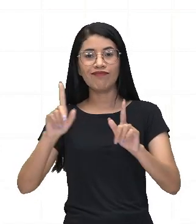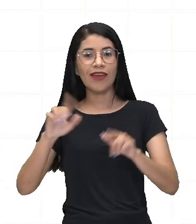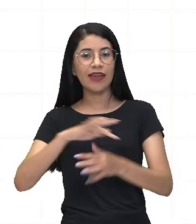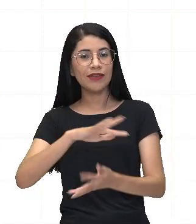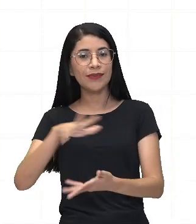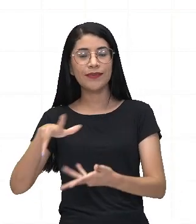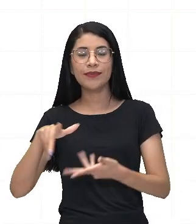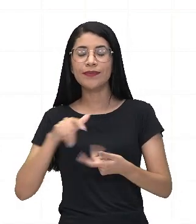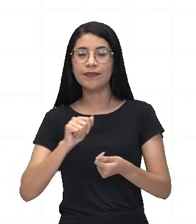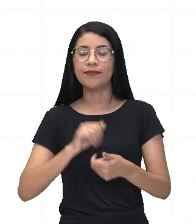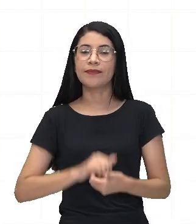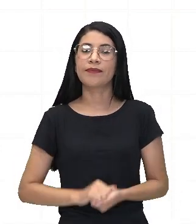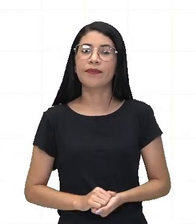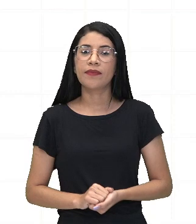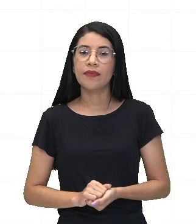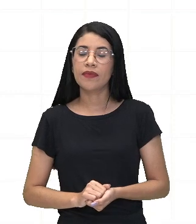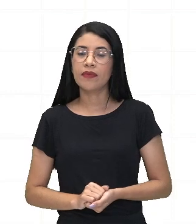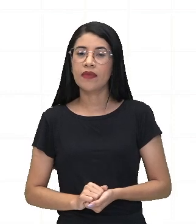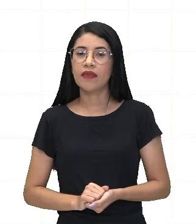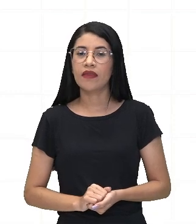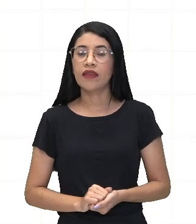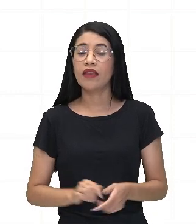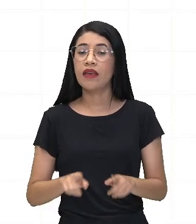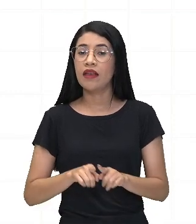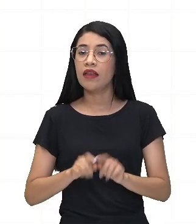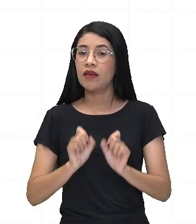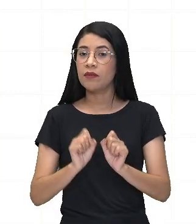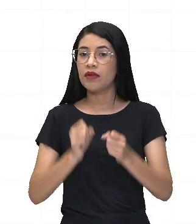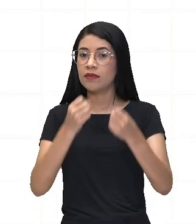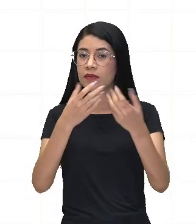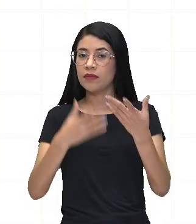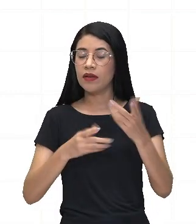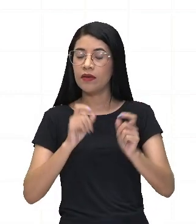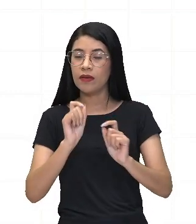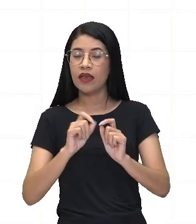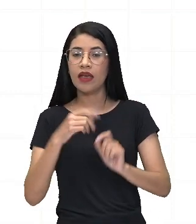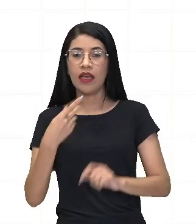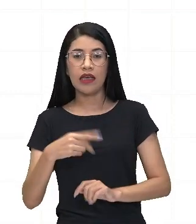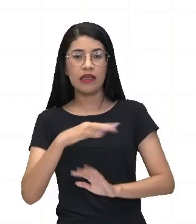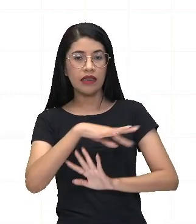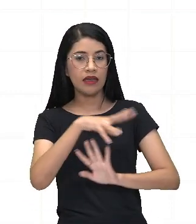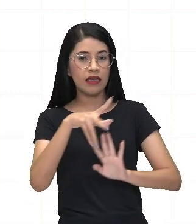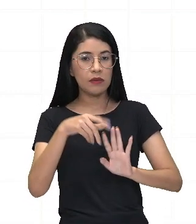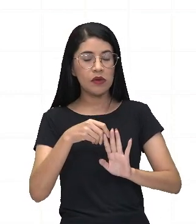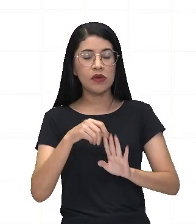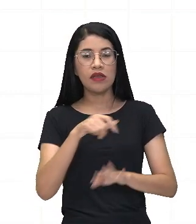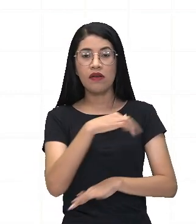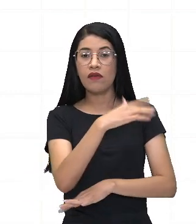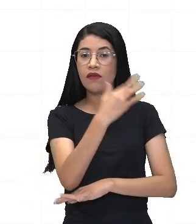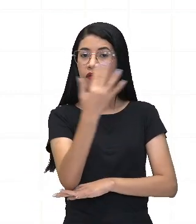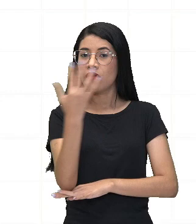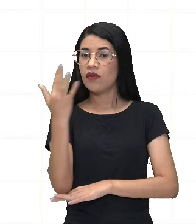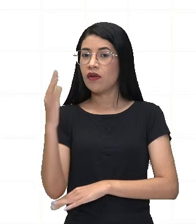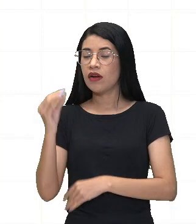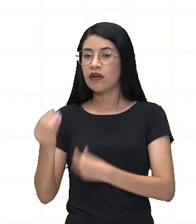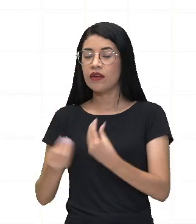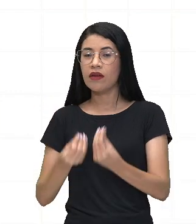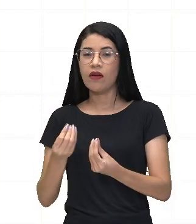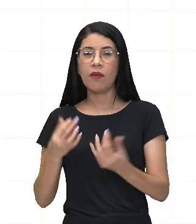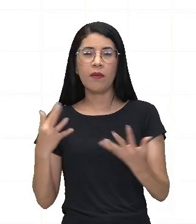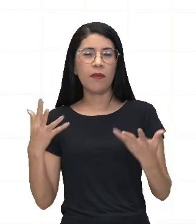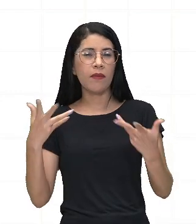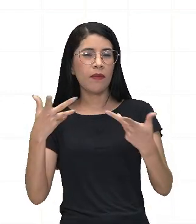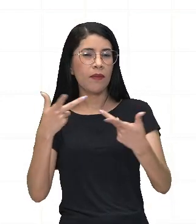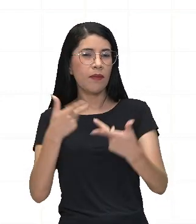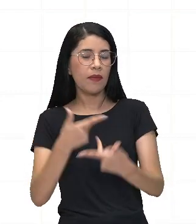a gente pode aí mencionar que na Amazônia nós temos uma floresta aí bastante